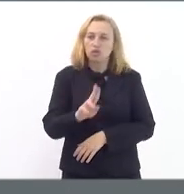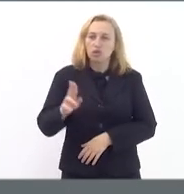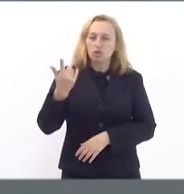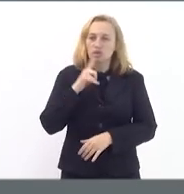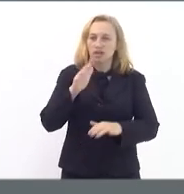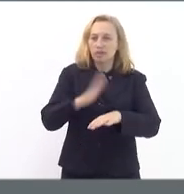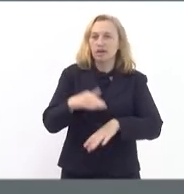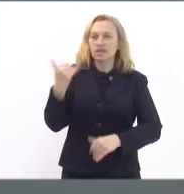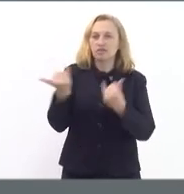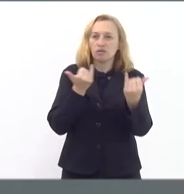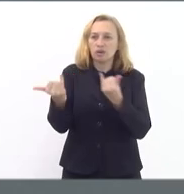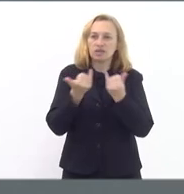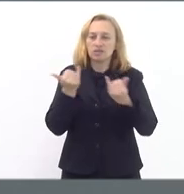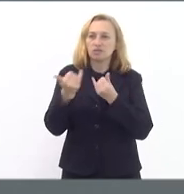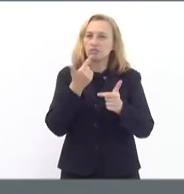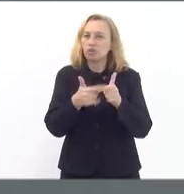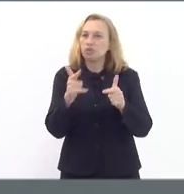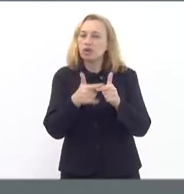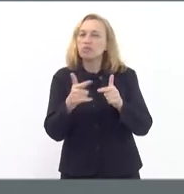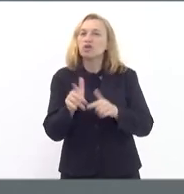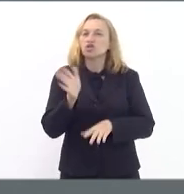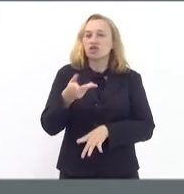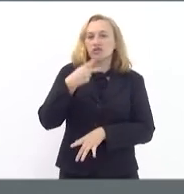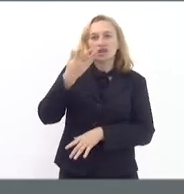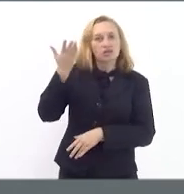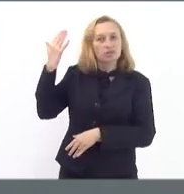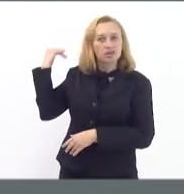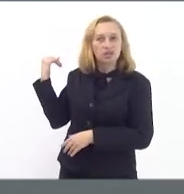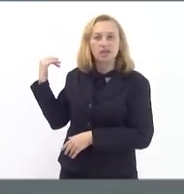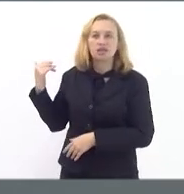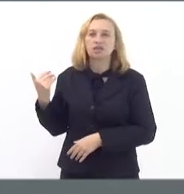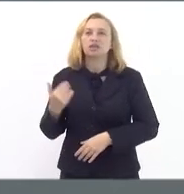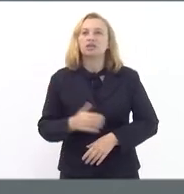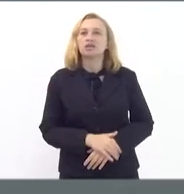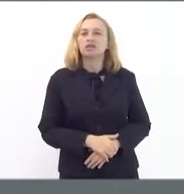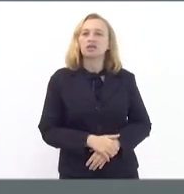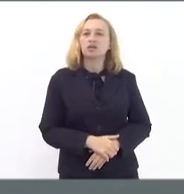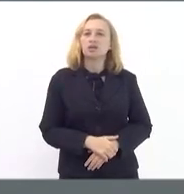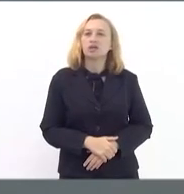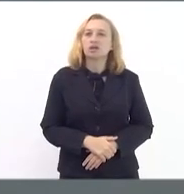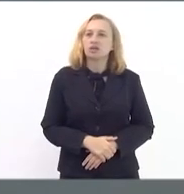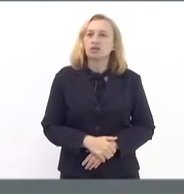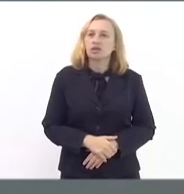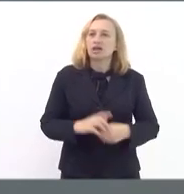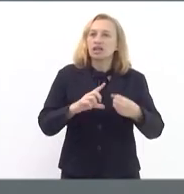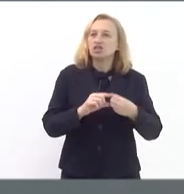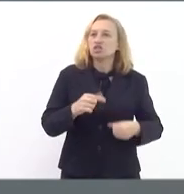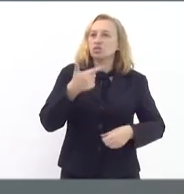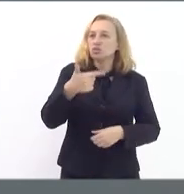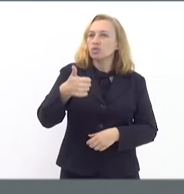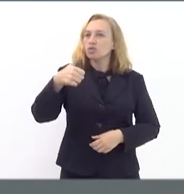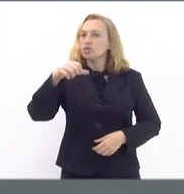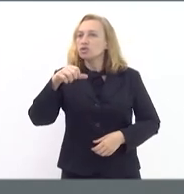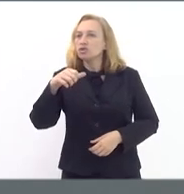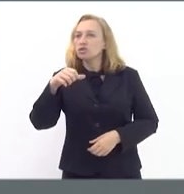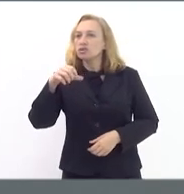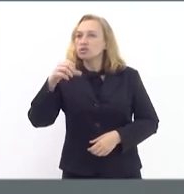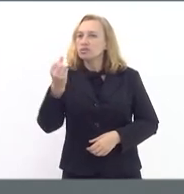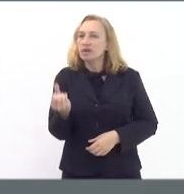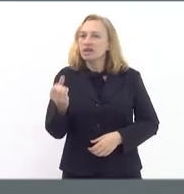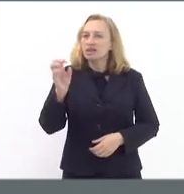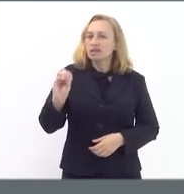consegue mais informações de problemas como eu falei lá atrás a tentar colocar no artigo 267 do código penal